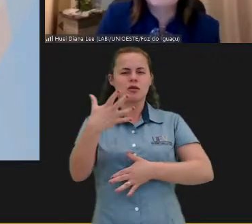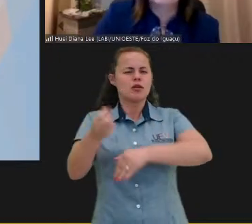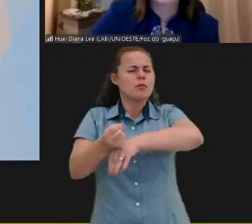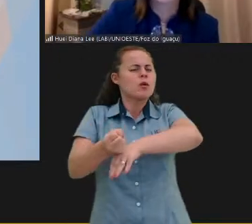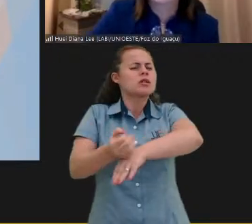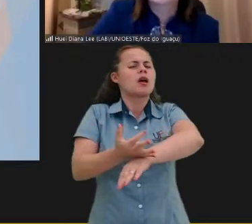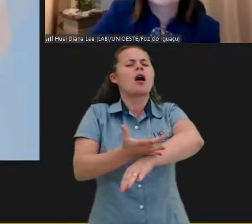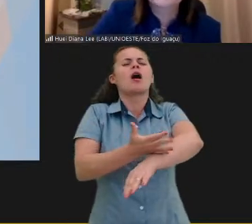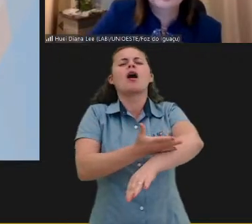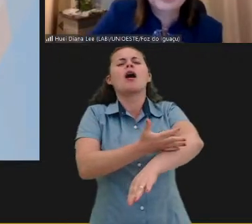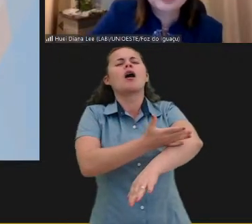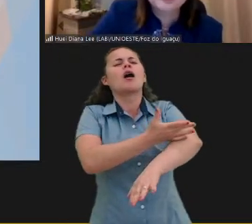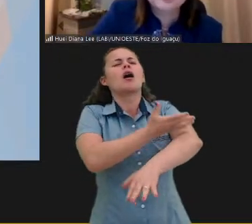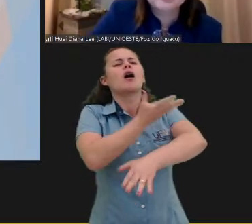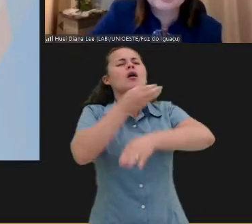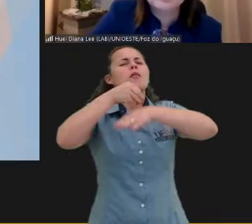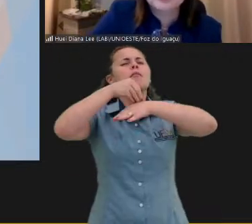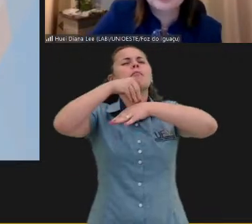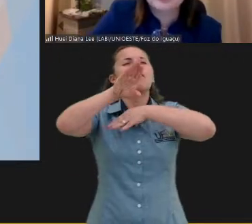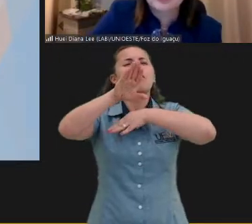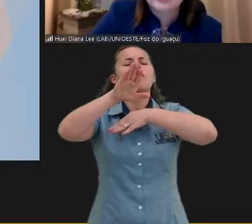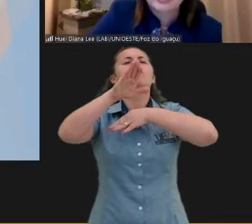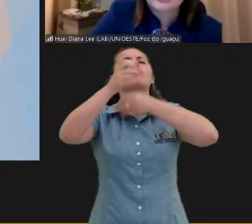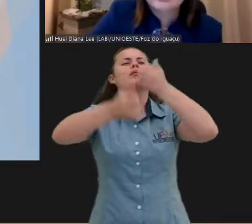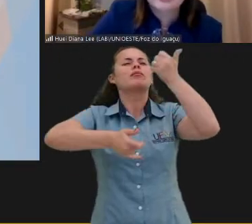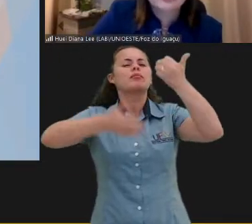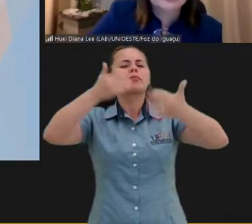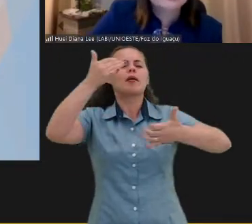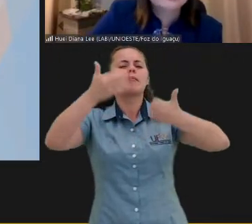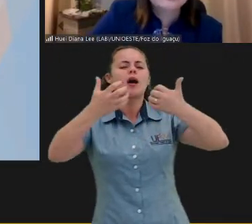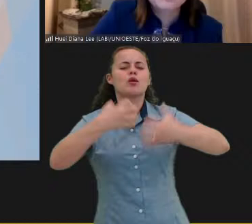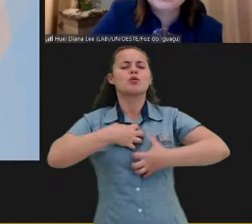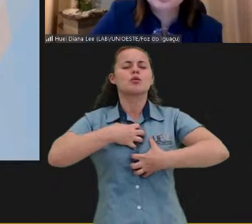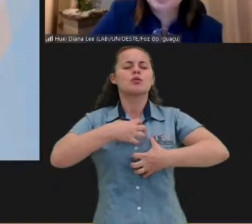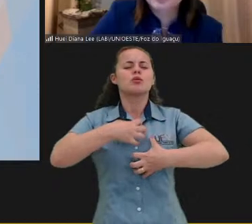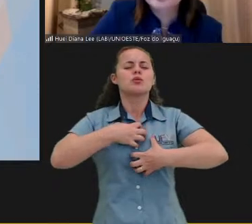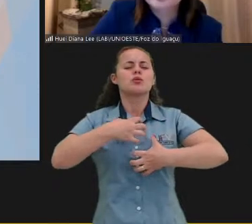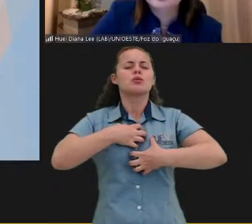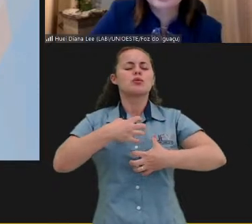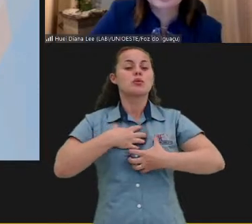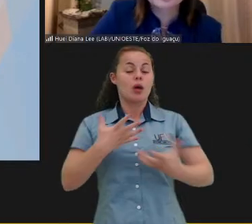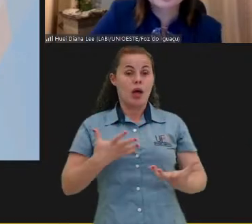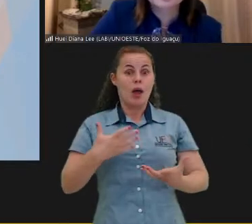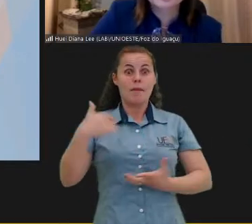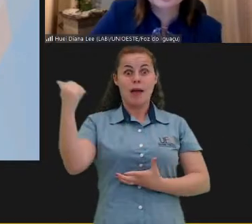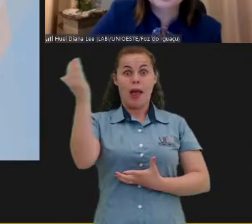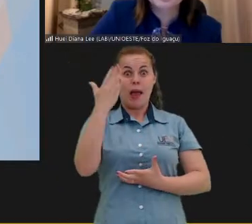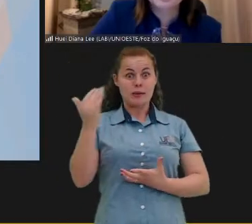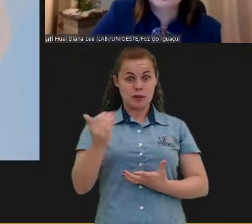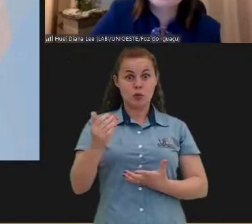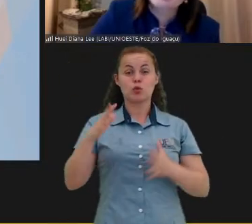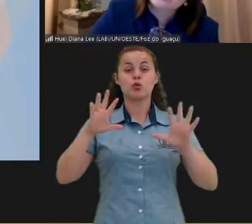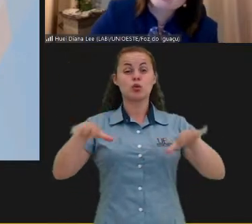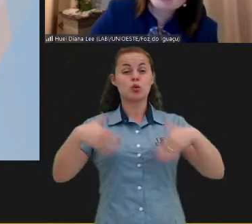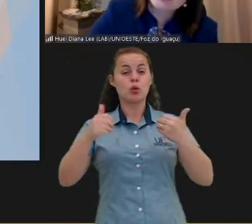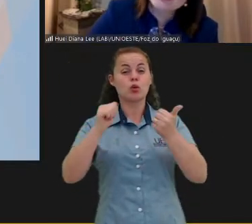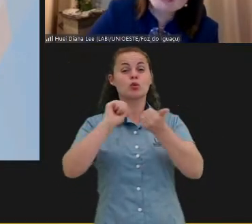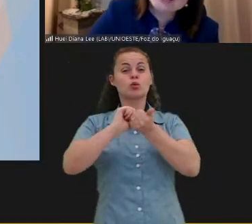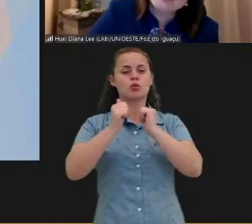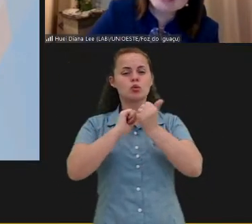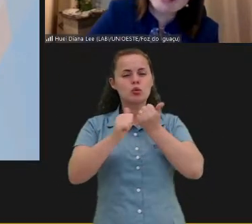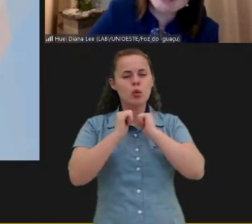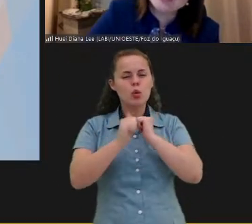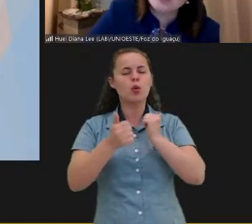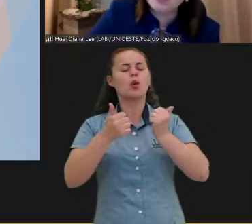dele? Salvou a imagem do Brasil aqui. Aquela decepção toda que estava todo mundo com o jogo virou um pouco